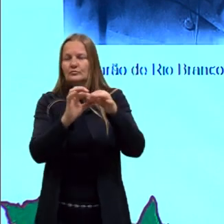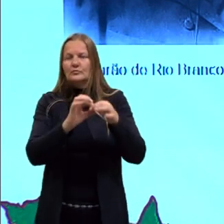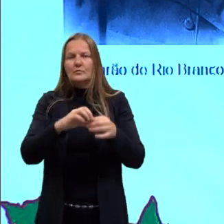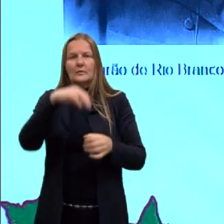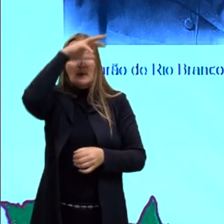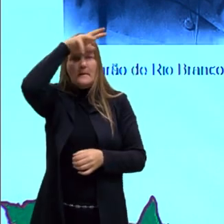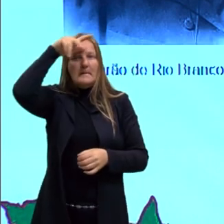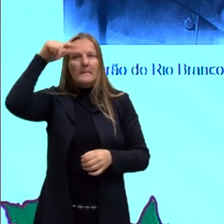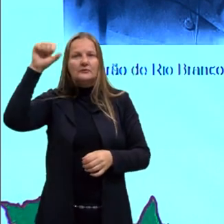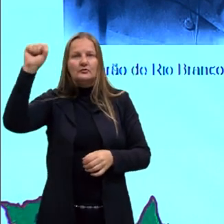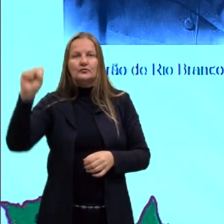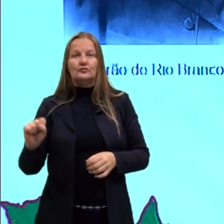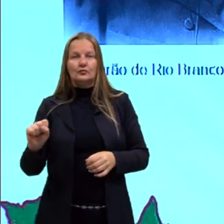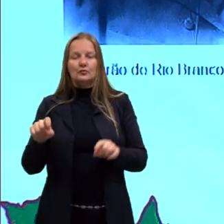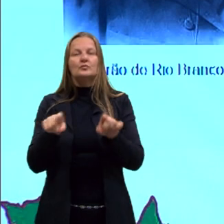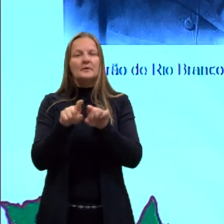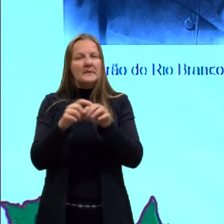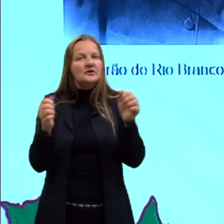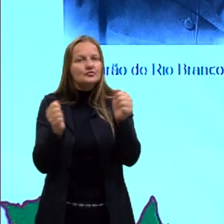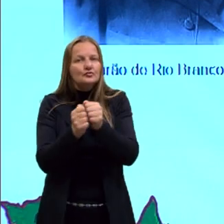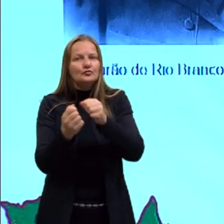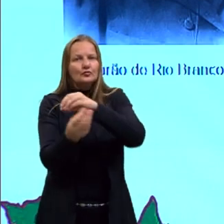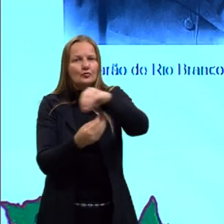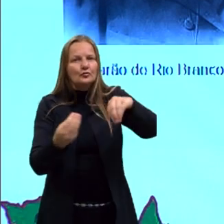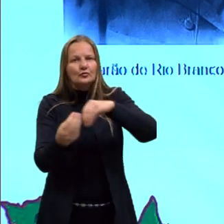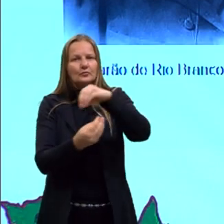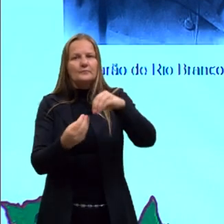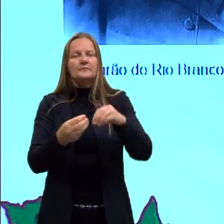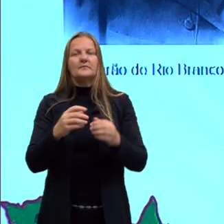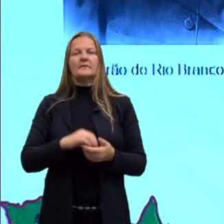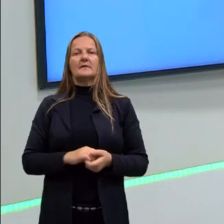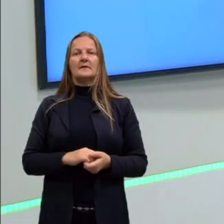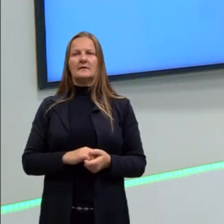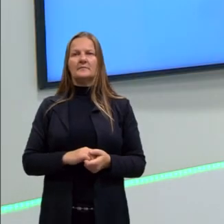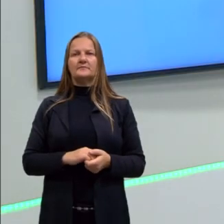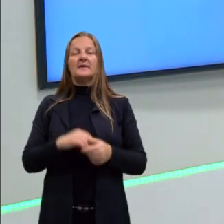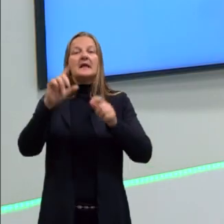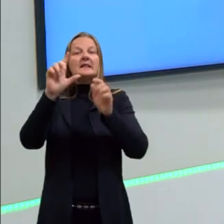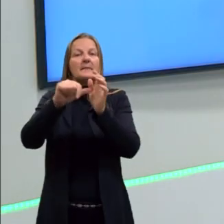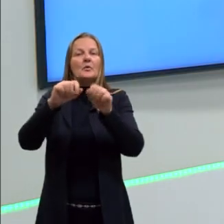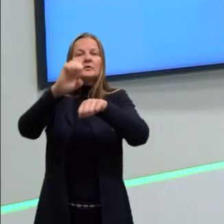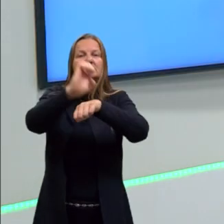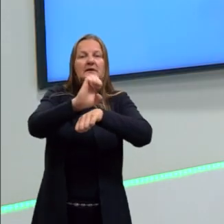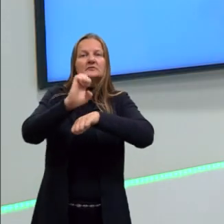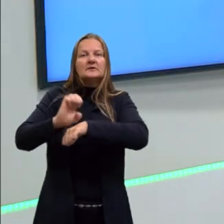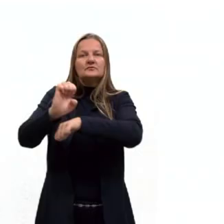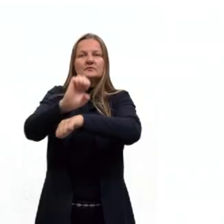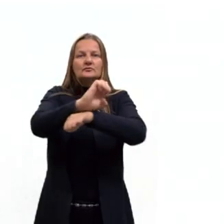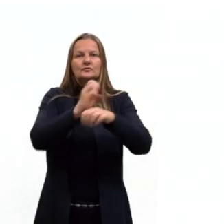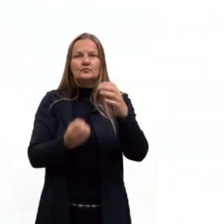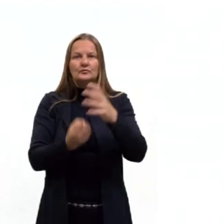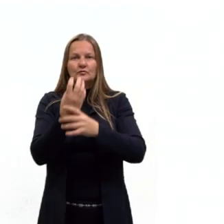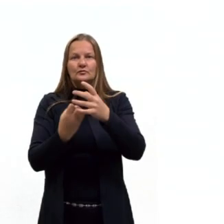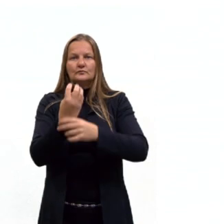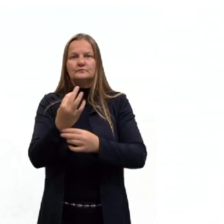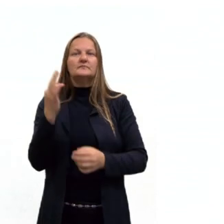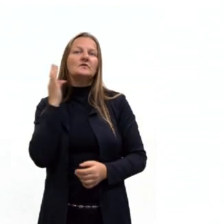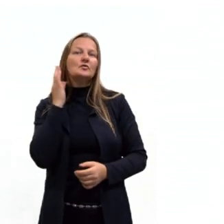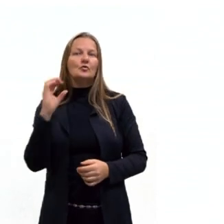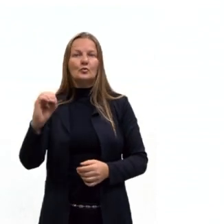desse território nós começamos Então até as os estados tá a gurizada então Último estado a ser criado né então foi o